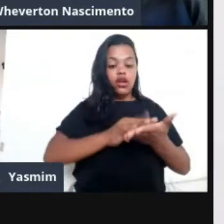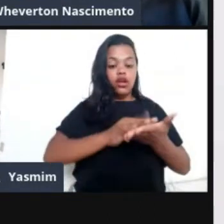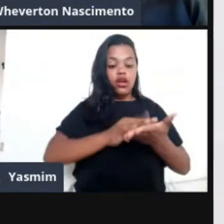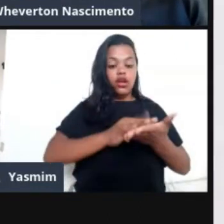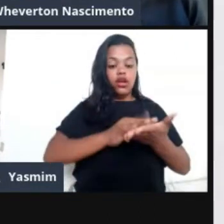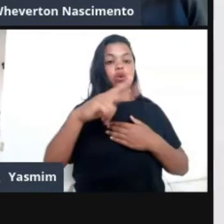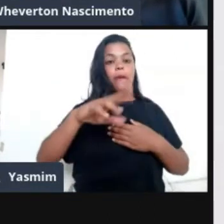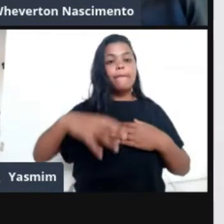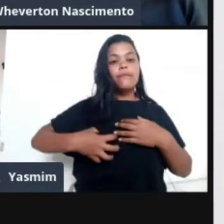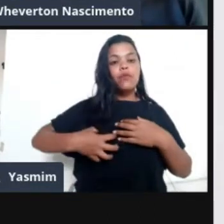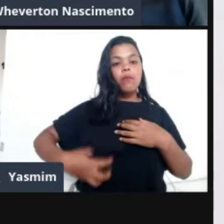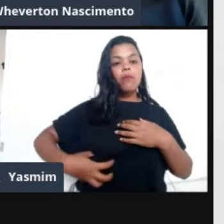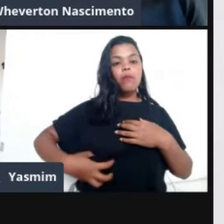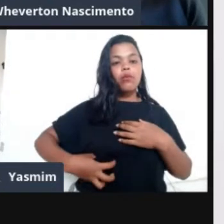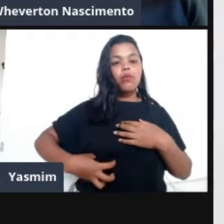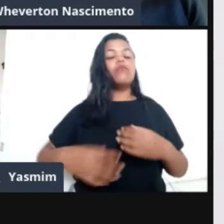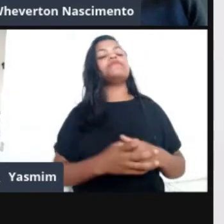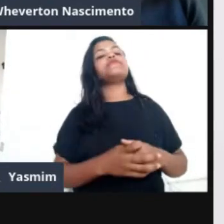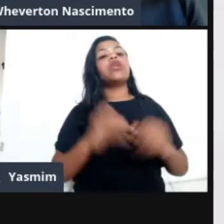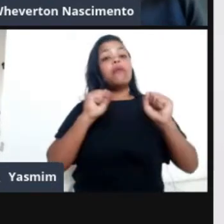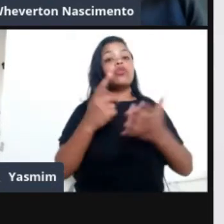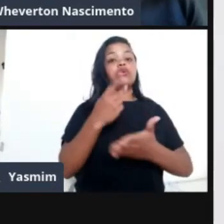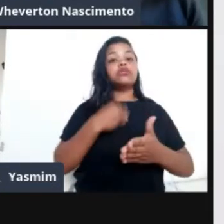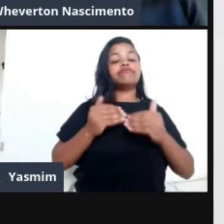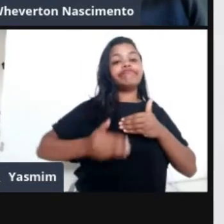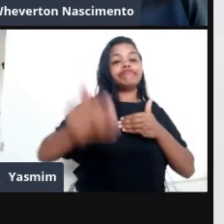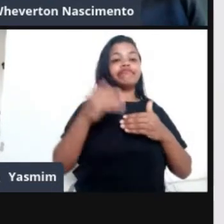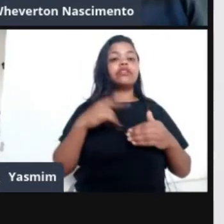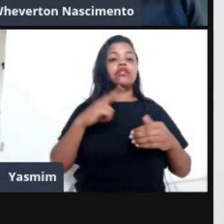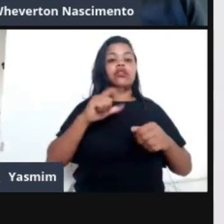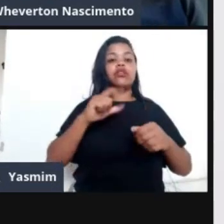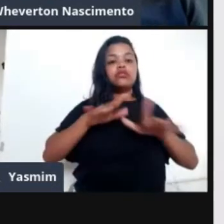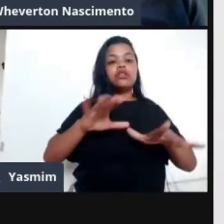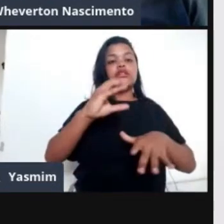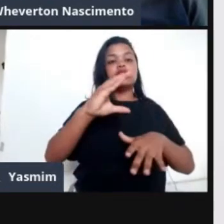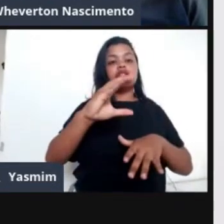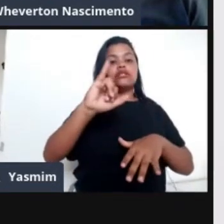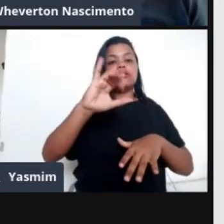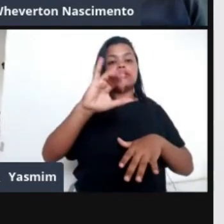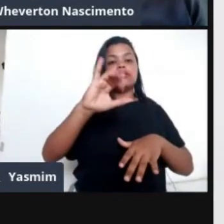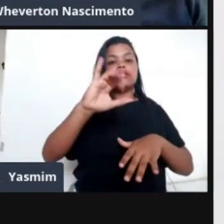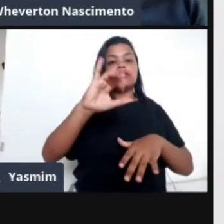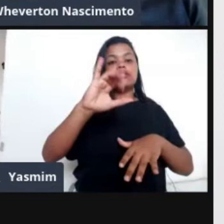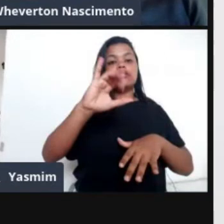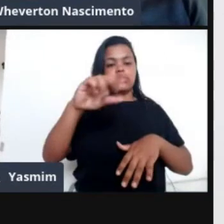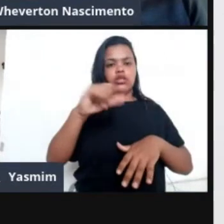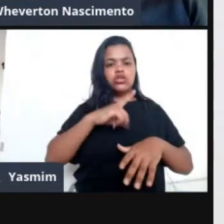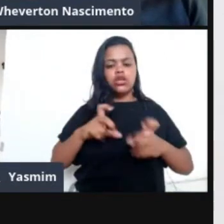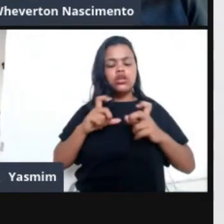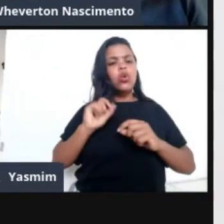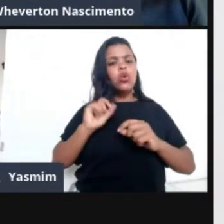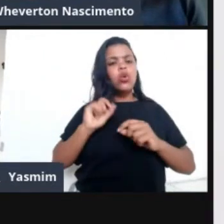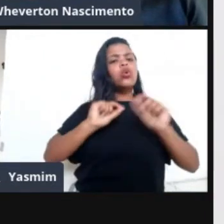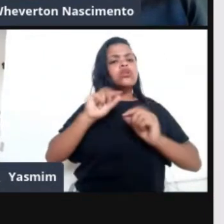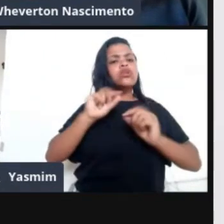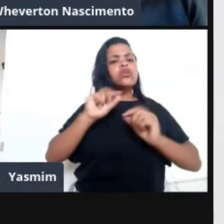e isso vai começar a provocar uma liberação de citocinas que vai atrair. Então, o que são citocinas? Citocinas são moléculas